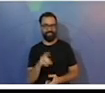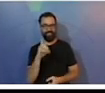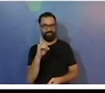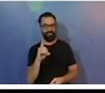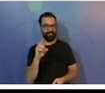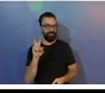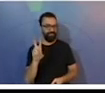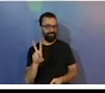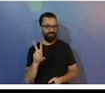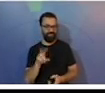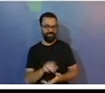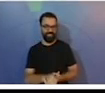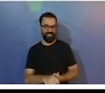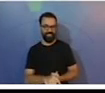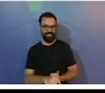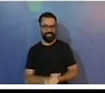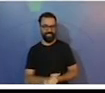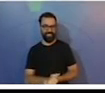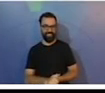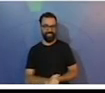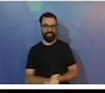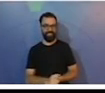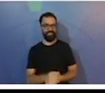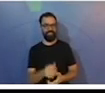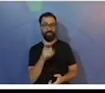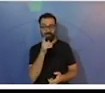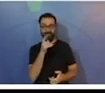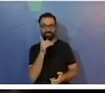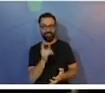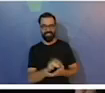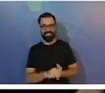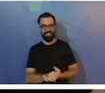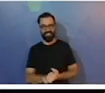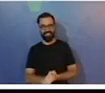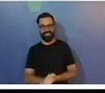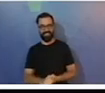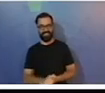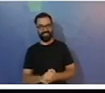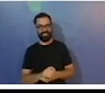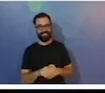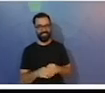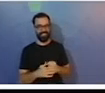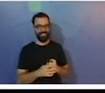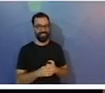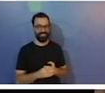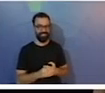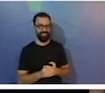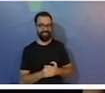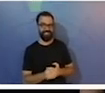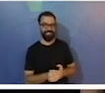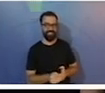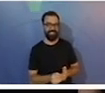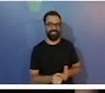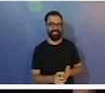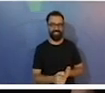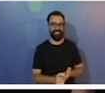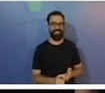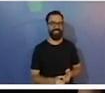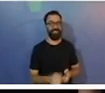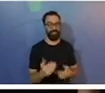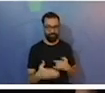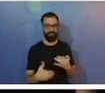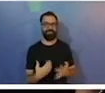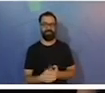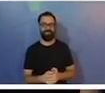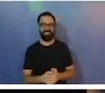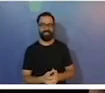D2. D2, água. Olha lá, a bombinha não acertou o navio onde eu tinha posto o meu navio.